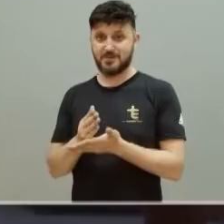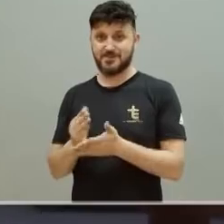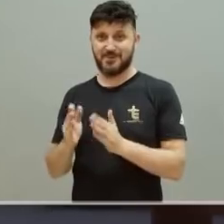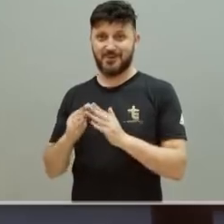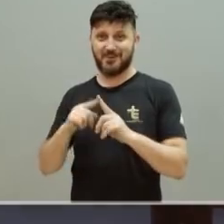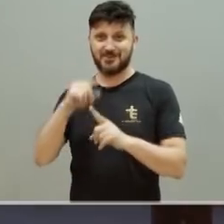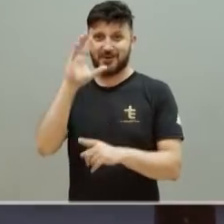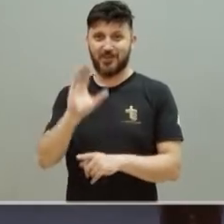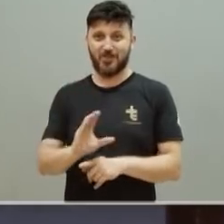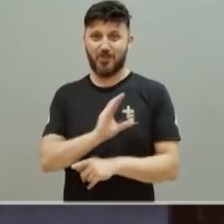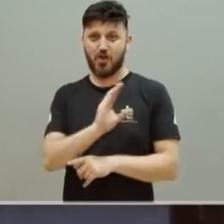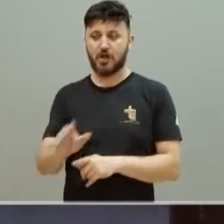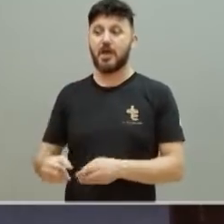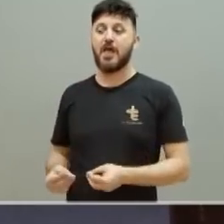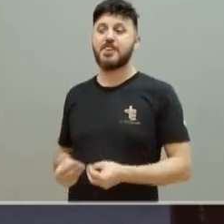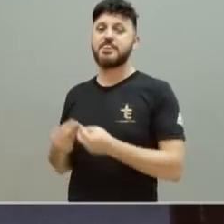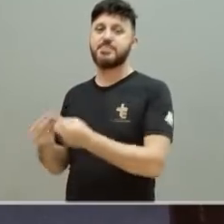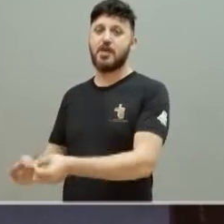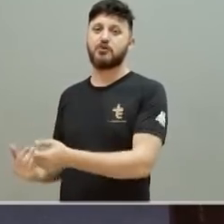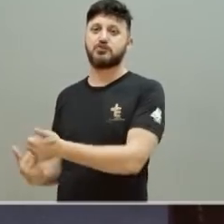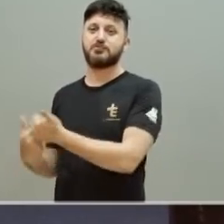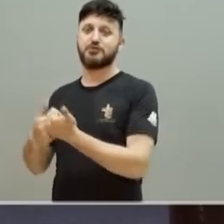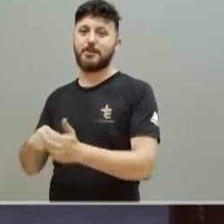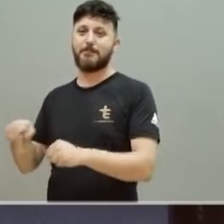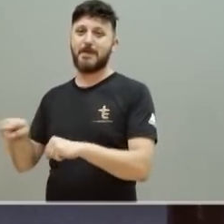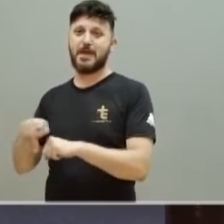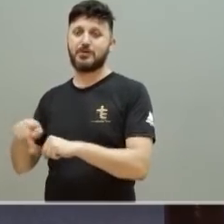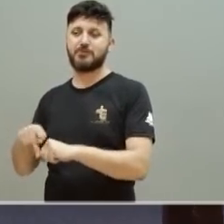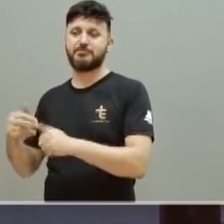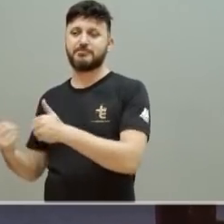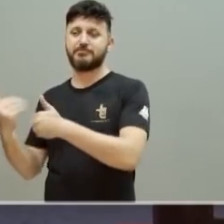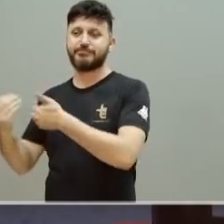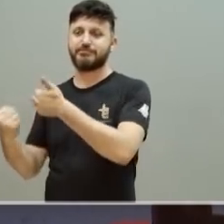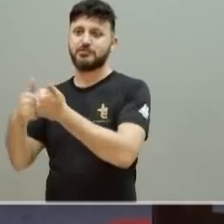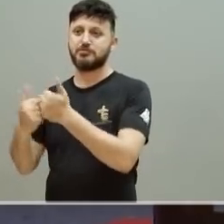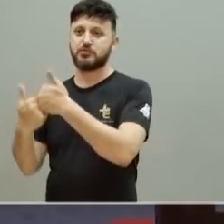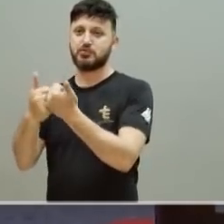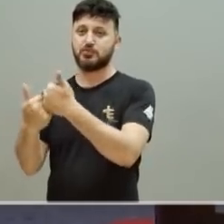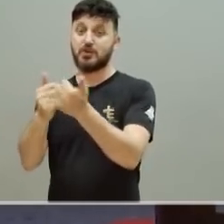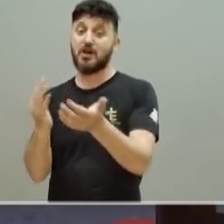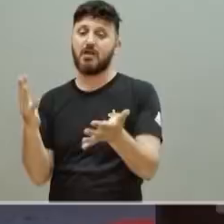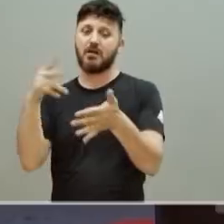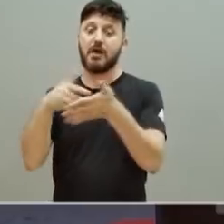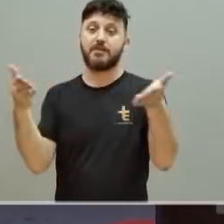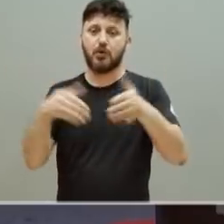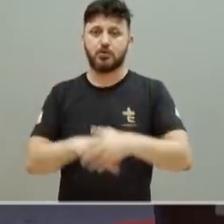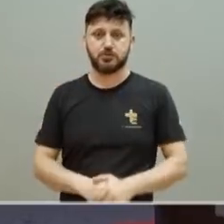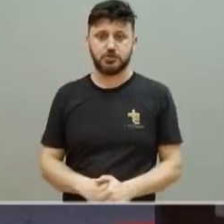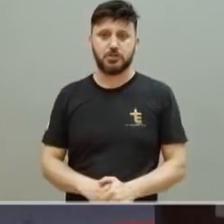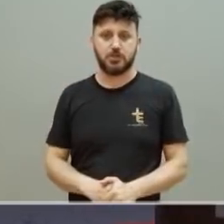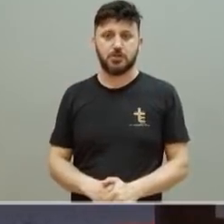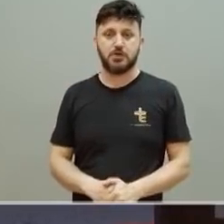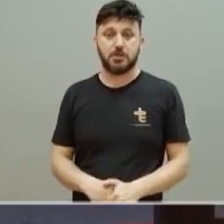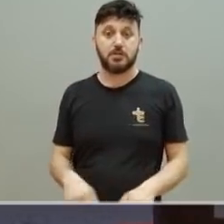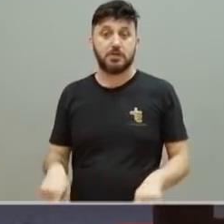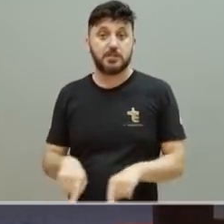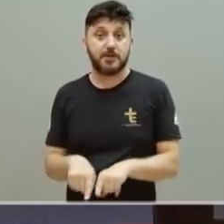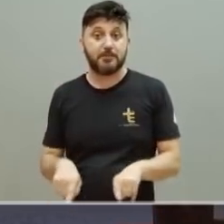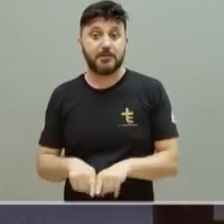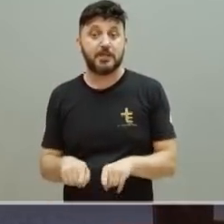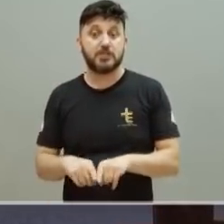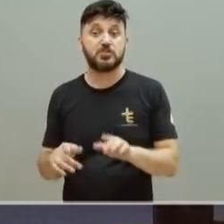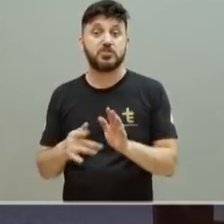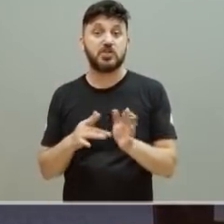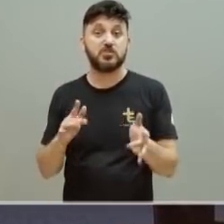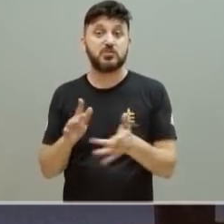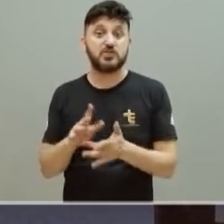estava sentado naquela mesa, quando da boca deste Deus do impossível disse para todos aqueles homens, inclusive para o meu Papa: